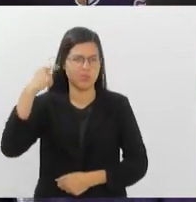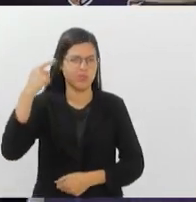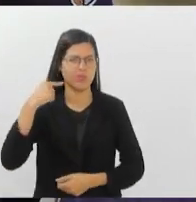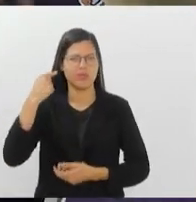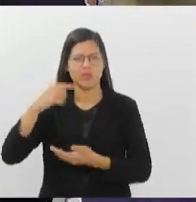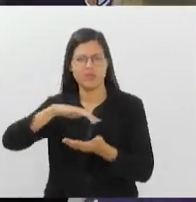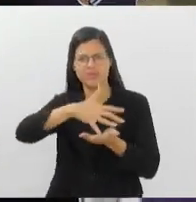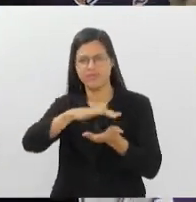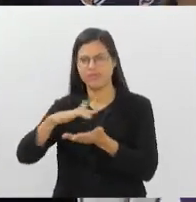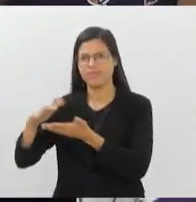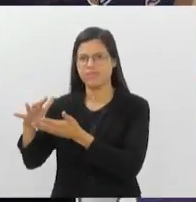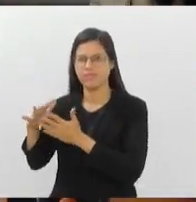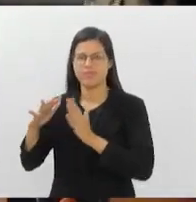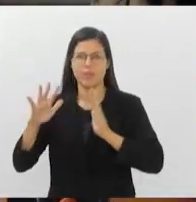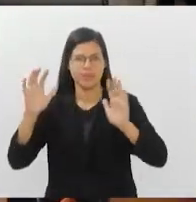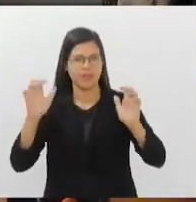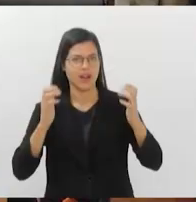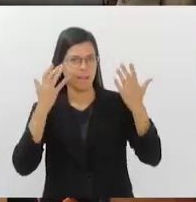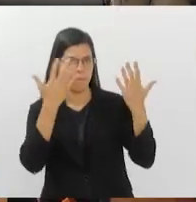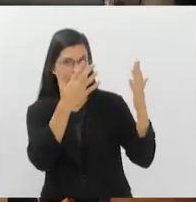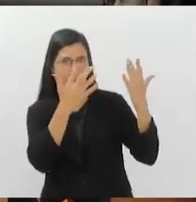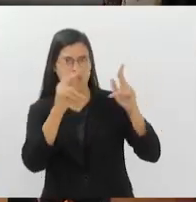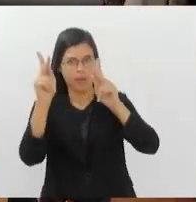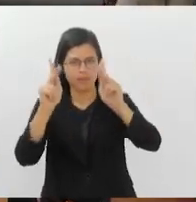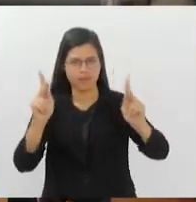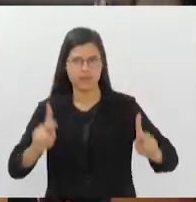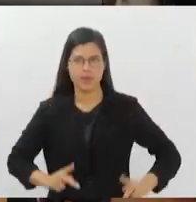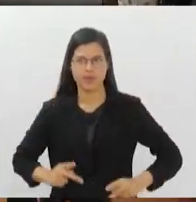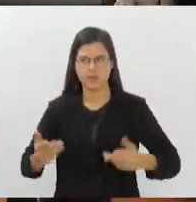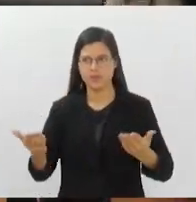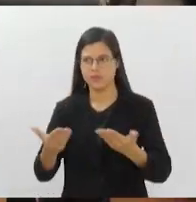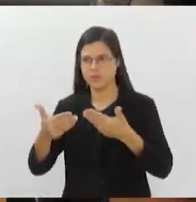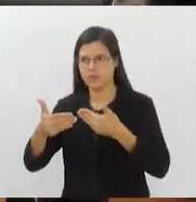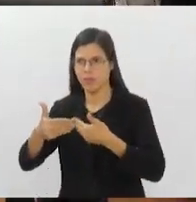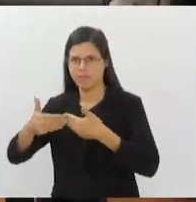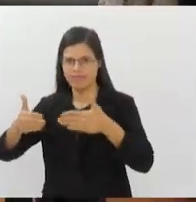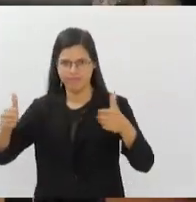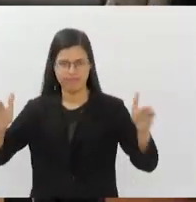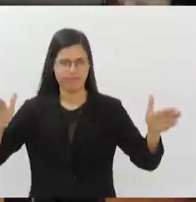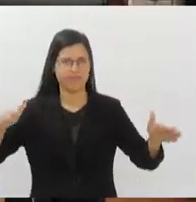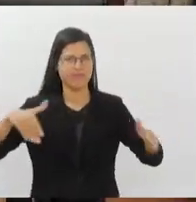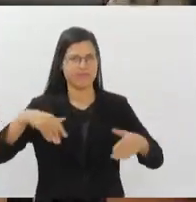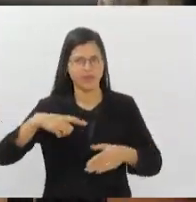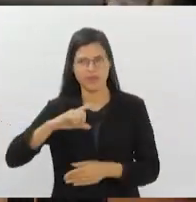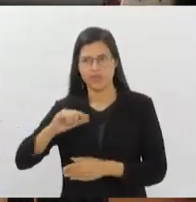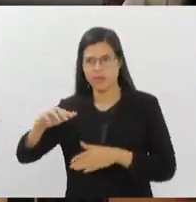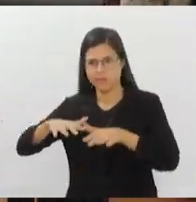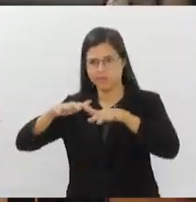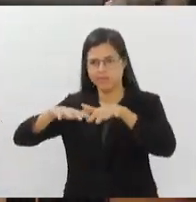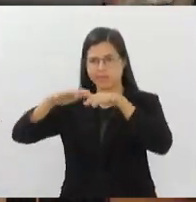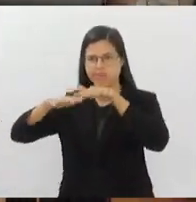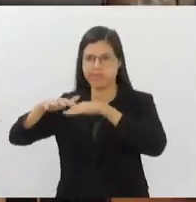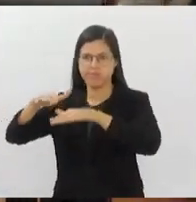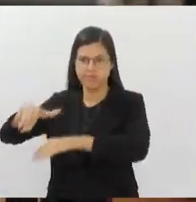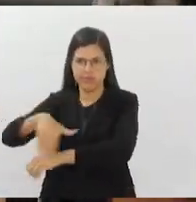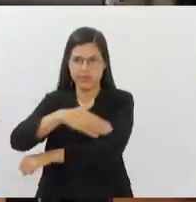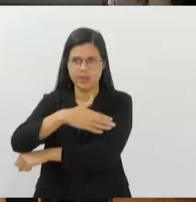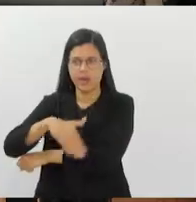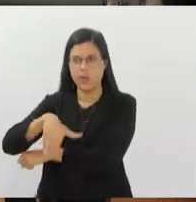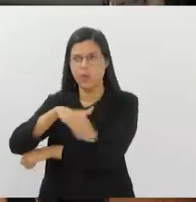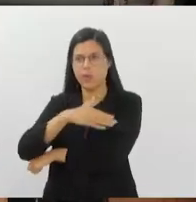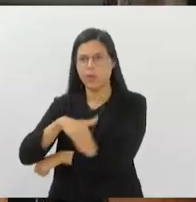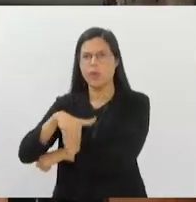a paz. Hoje eu vou abrir as portas, hoje eu vou sair às